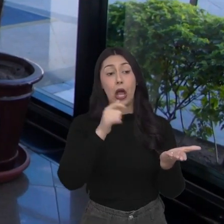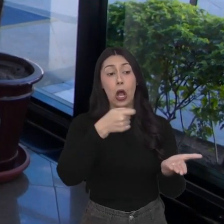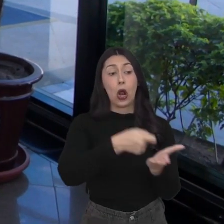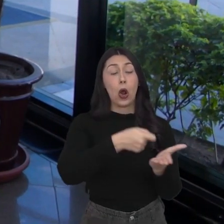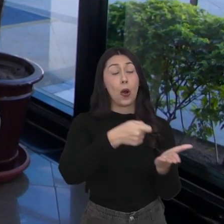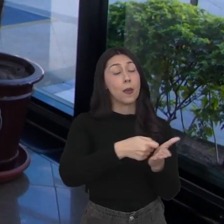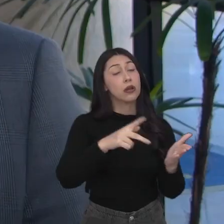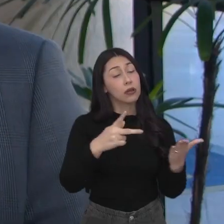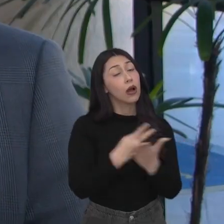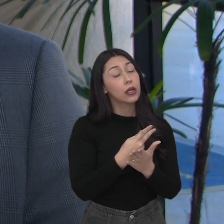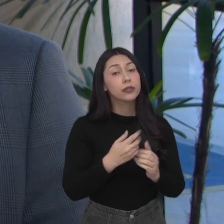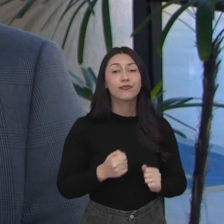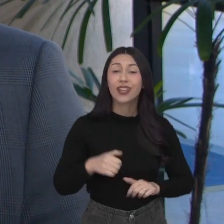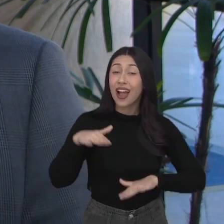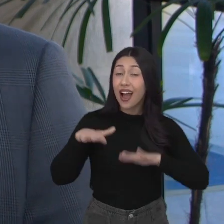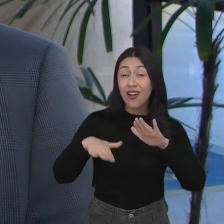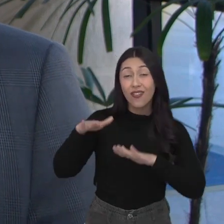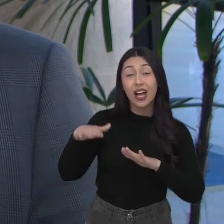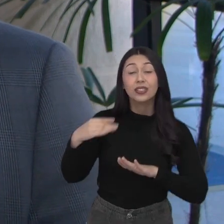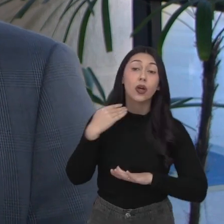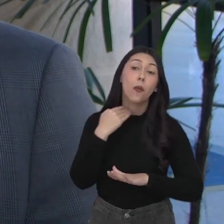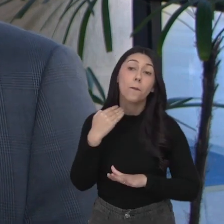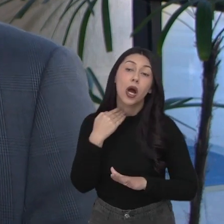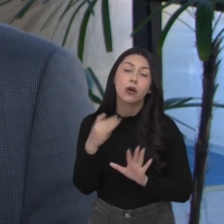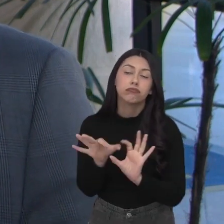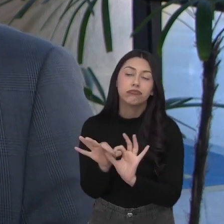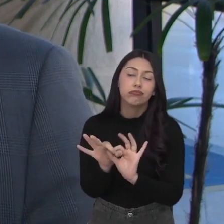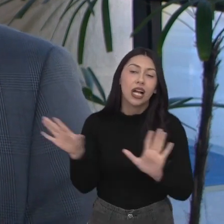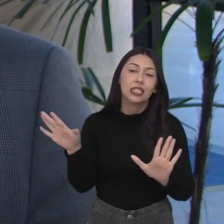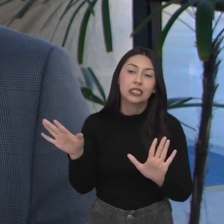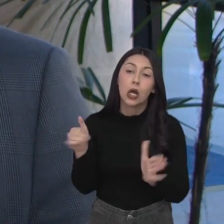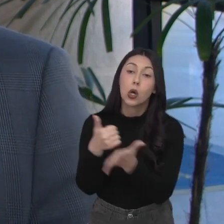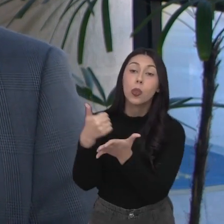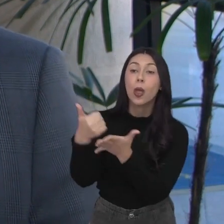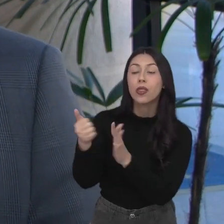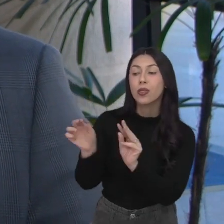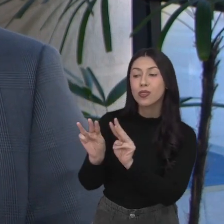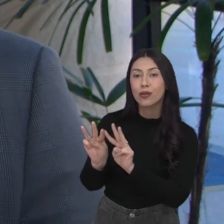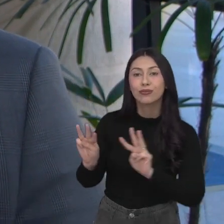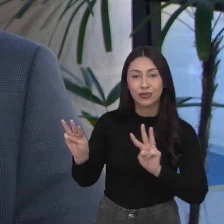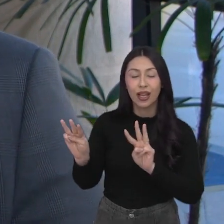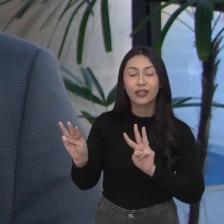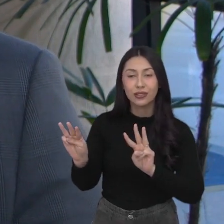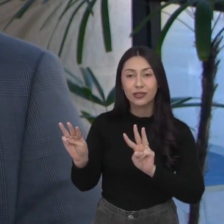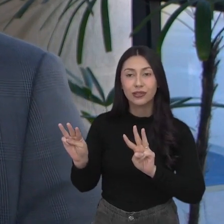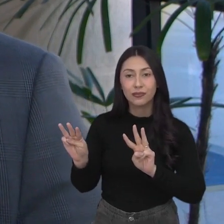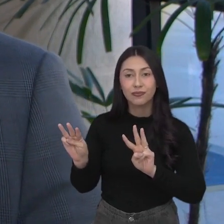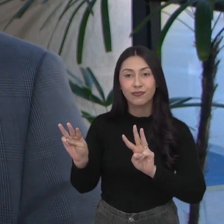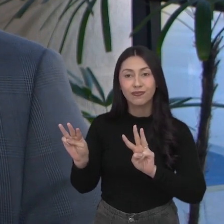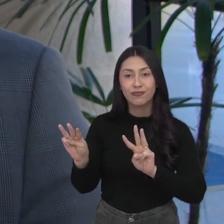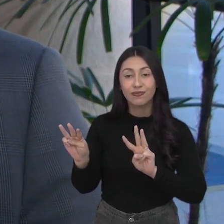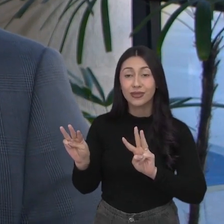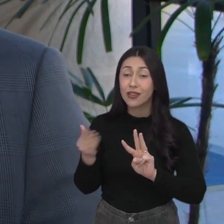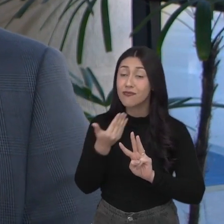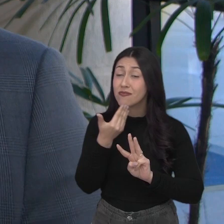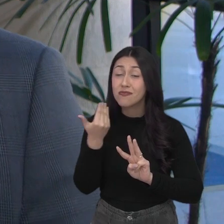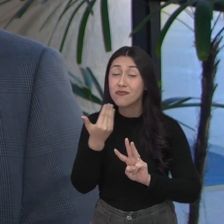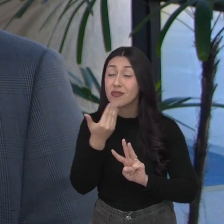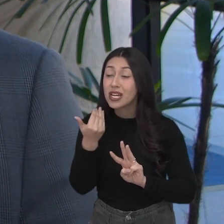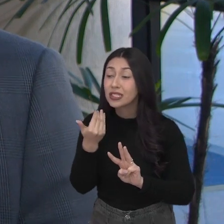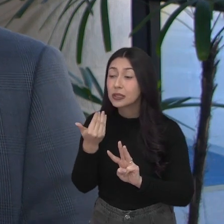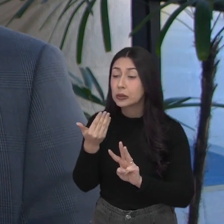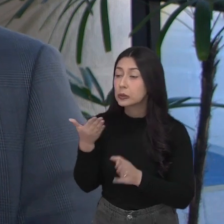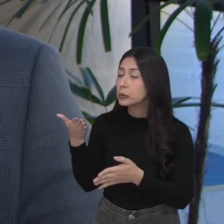cobranças indevidas. Muitas vezes os bancos disponibilizam esses contratos no site da instituição financeira, onde é de